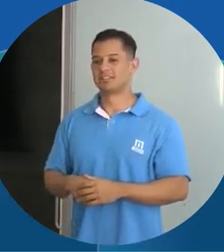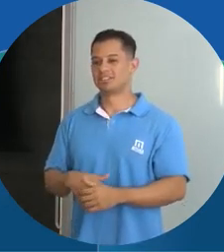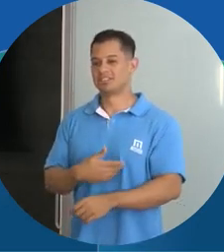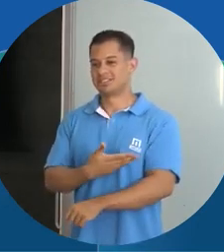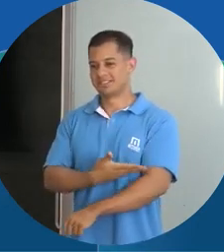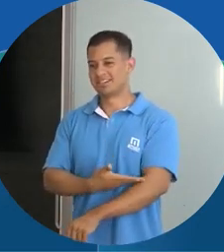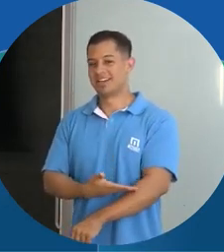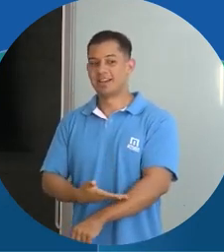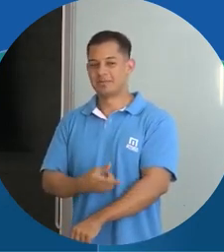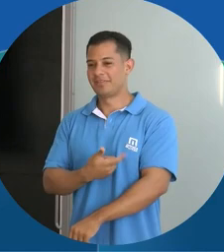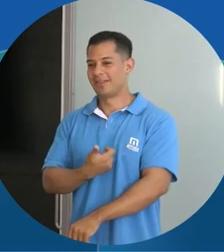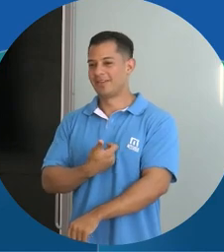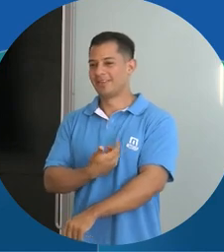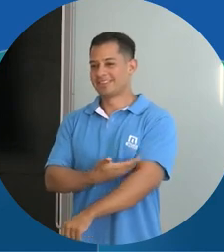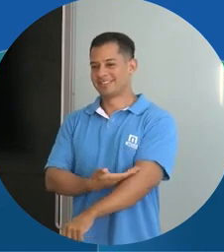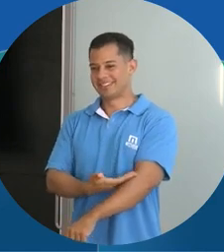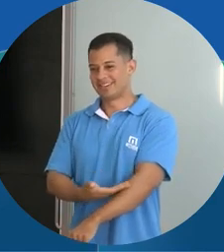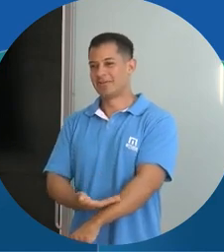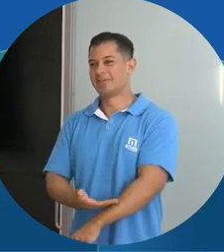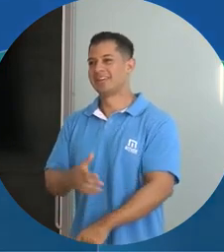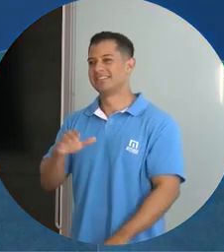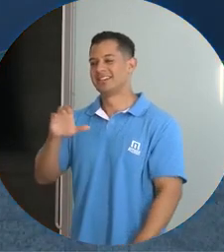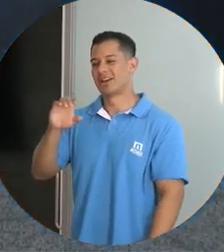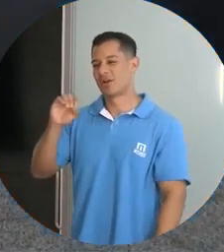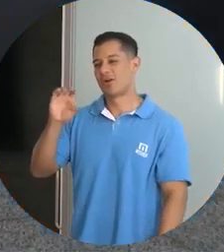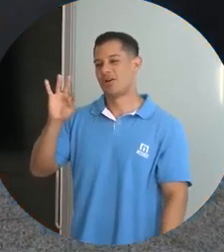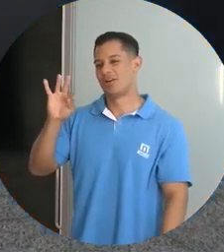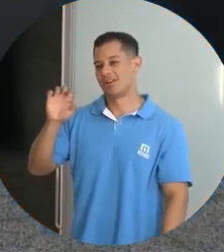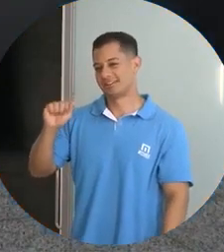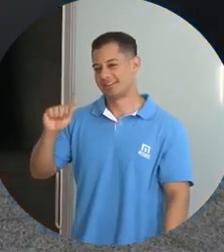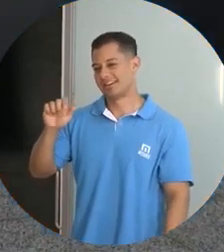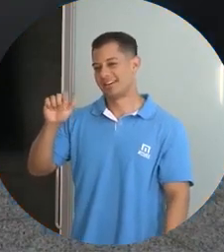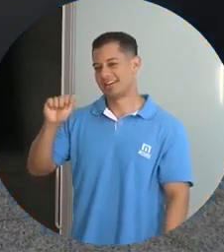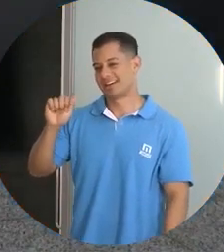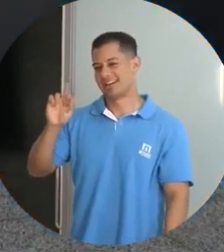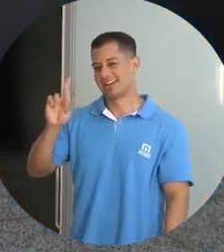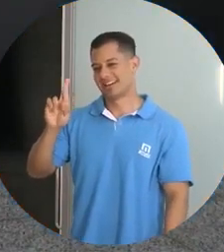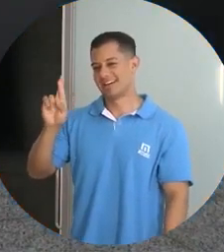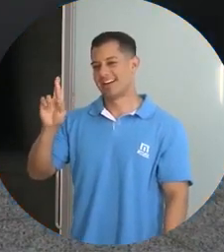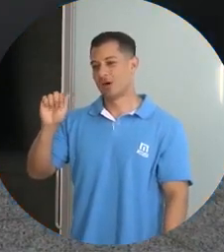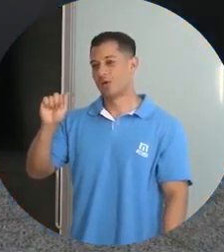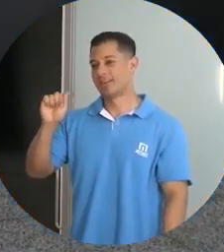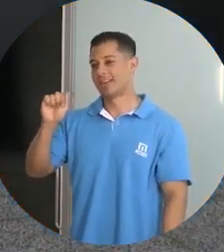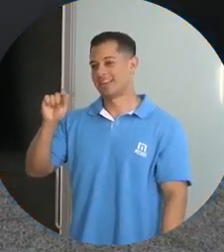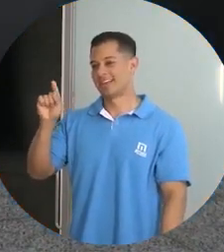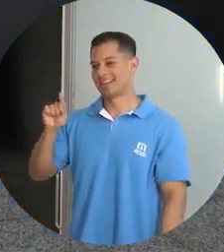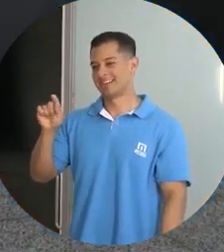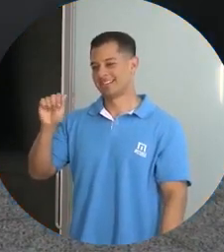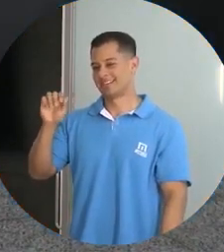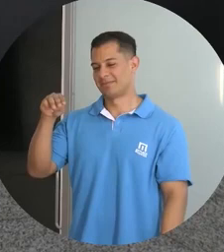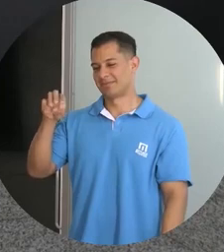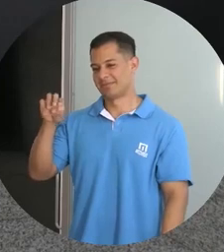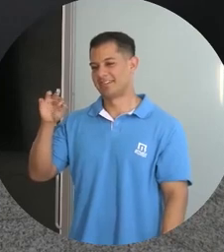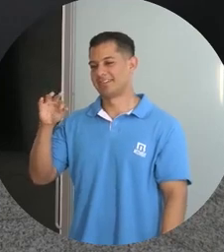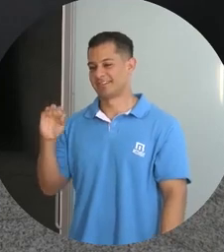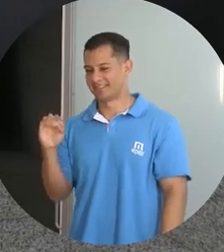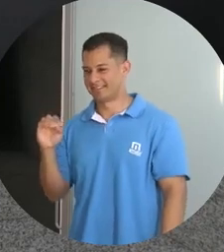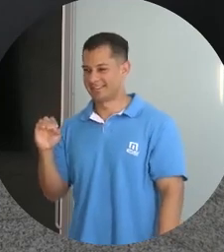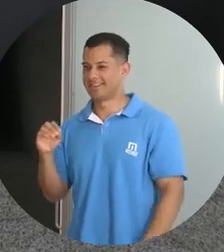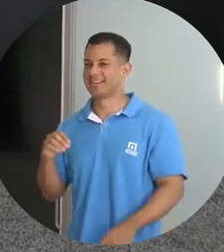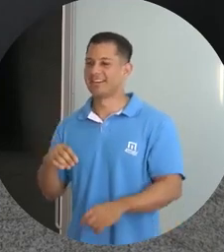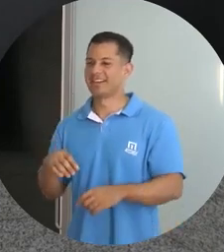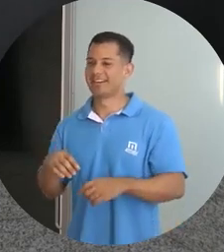uma cota, não necessariamente a cota de arrasamento, ela pode ser feita de cotas diversas e depois ela é